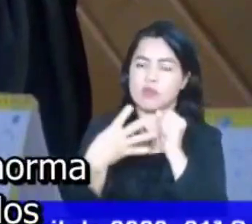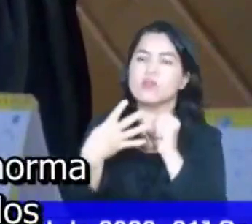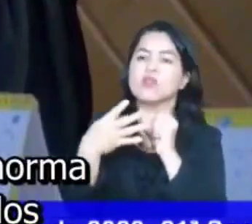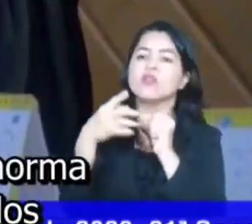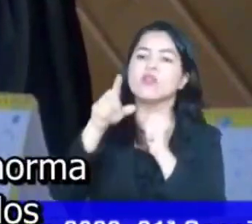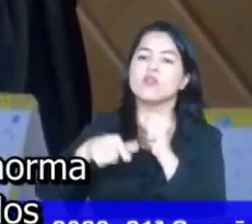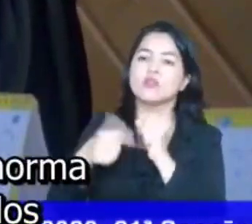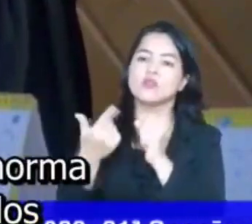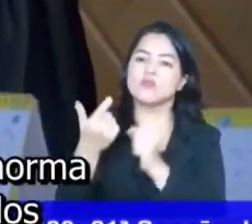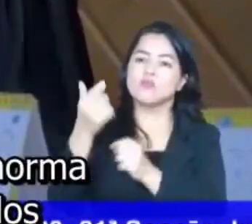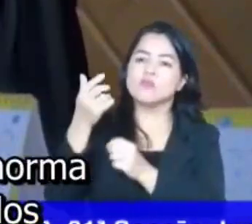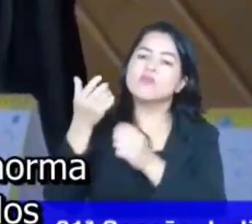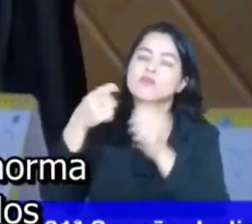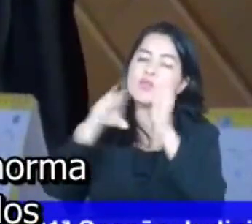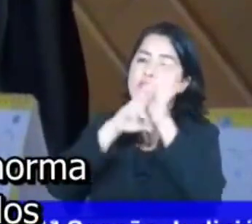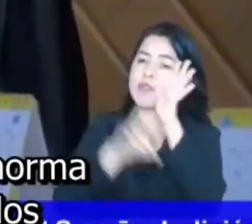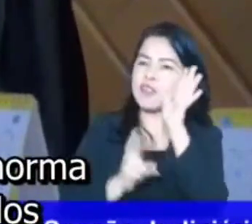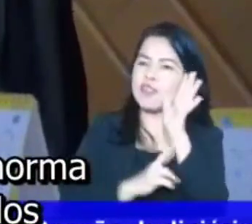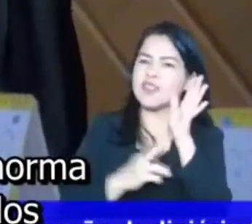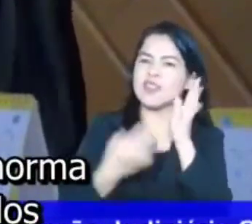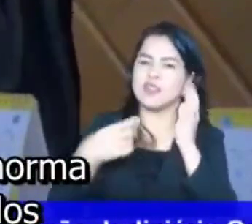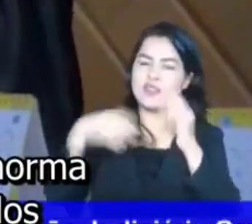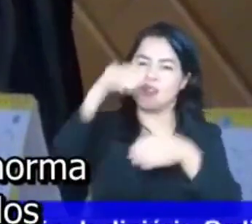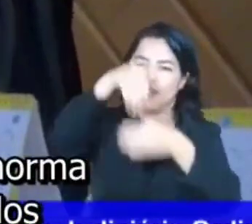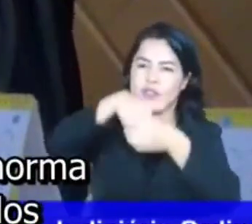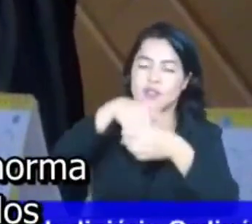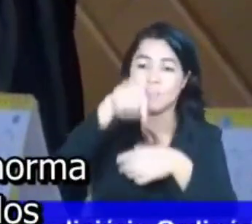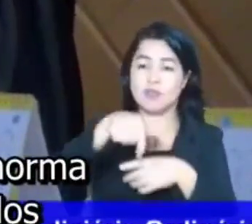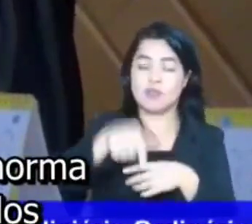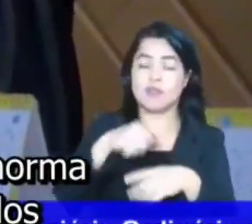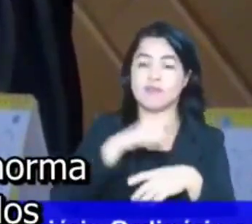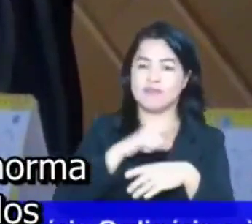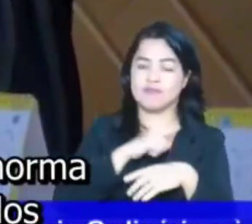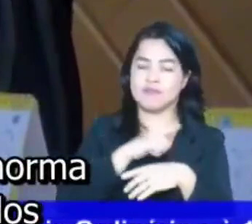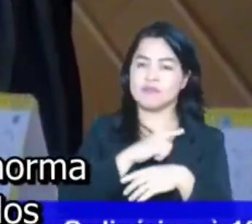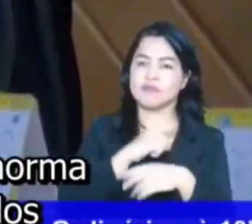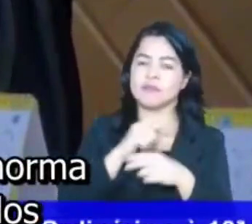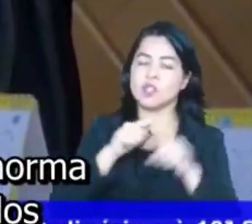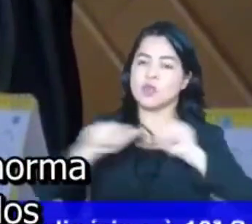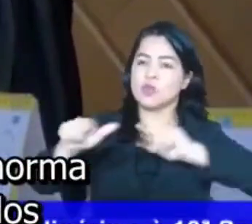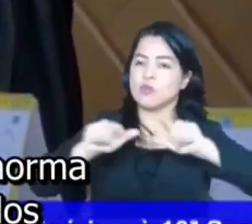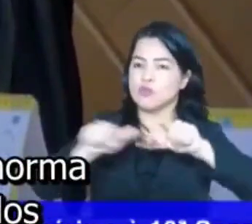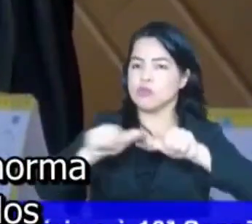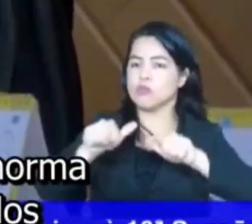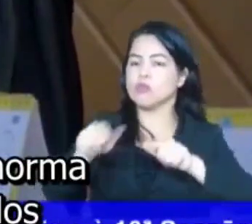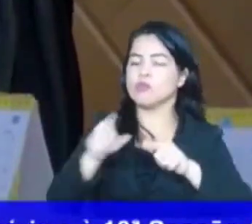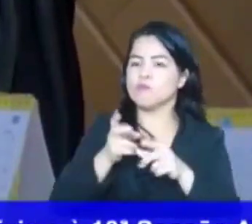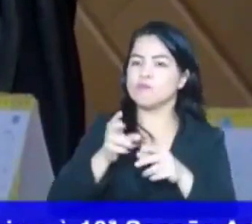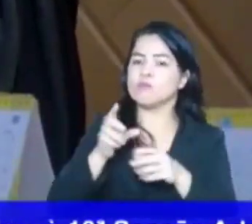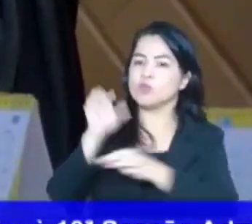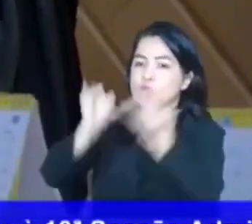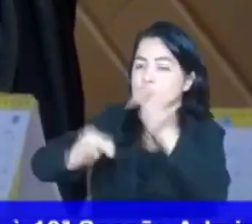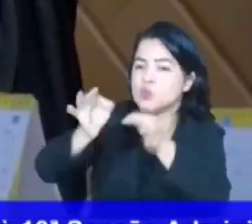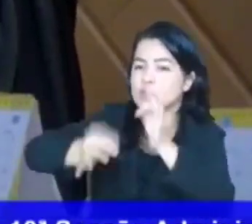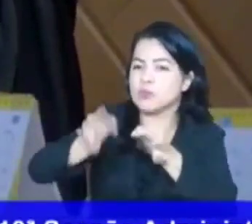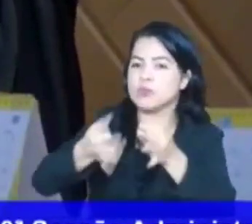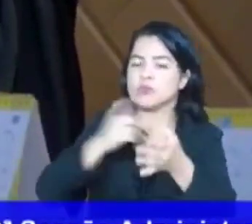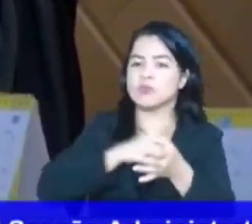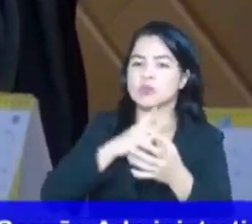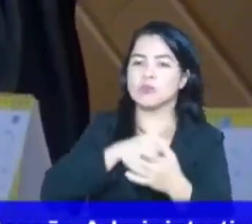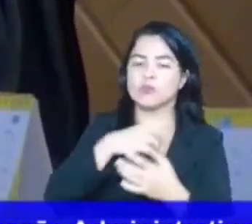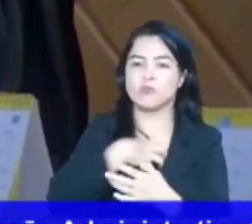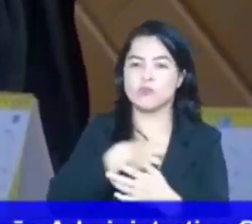Eleitoral e os respectivos efeitos que essa norma gera para o exercício da jurisdição pelos magistrados